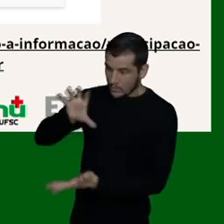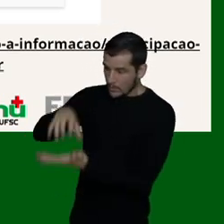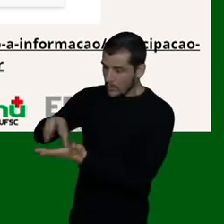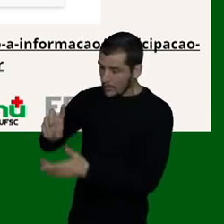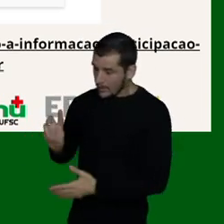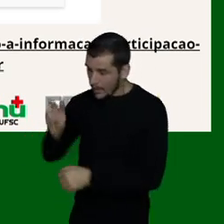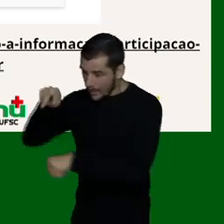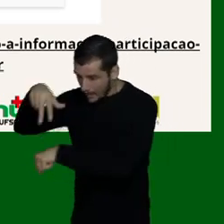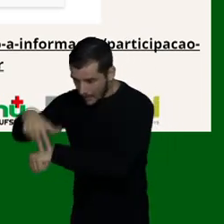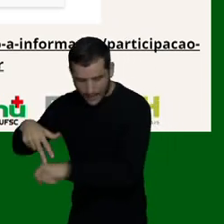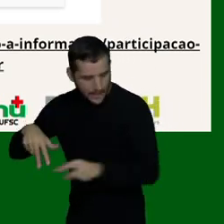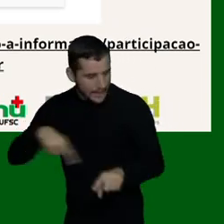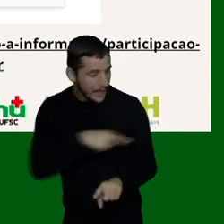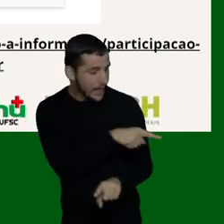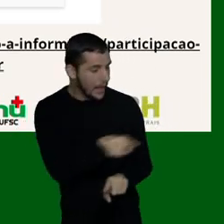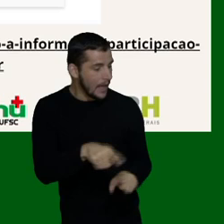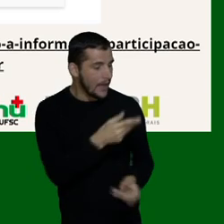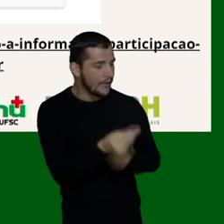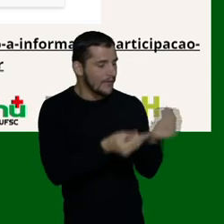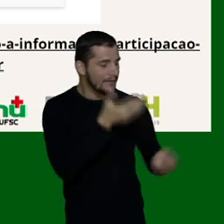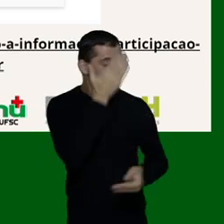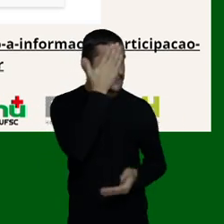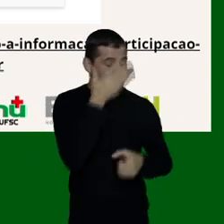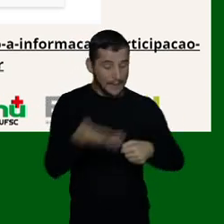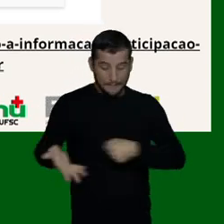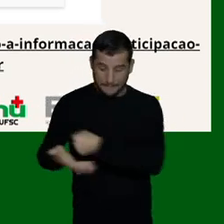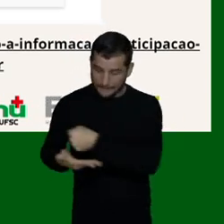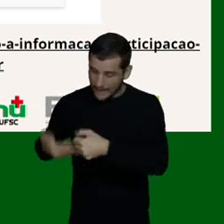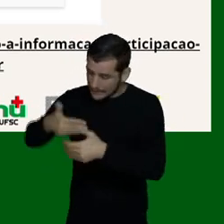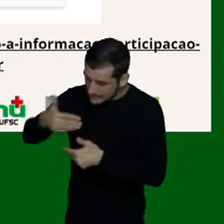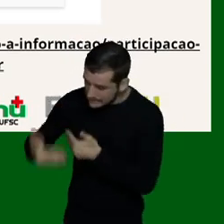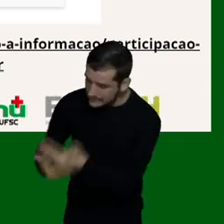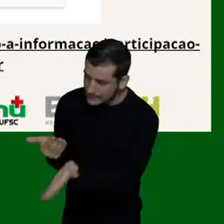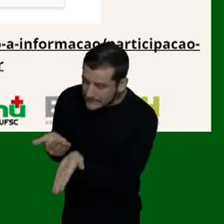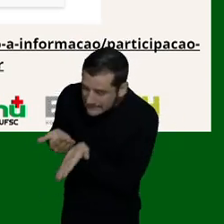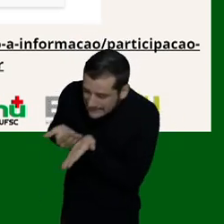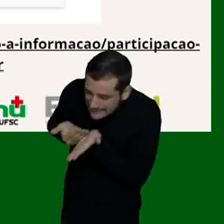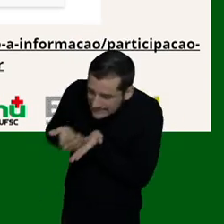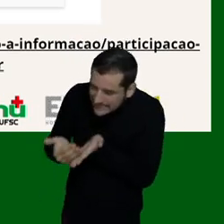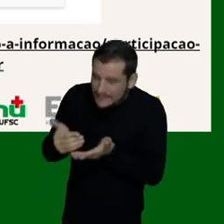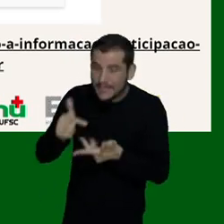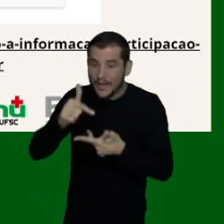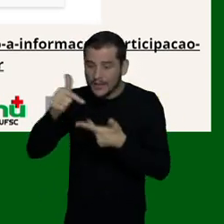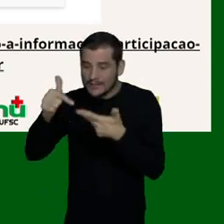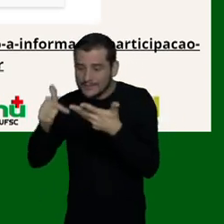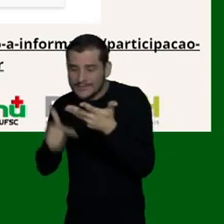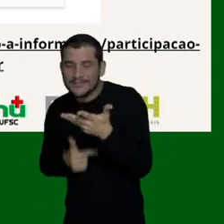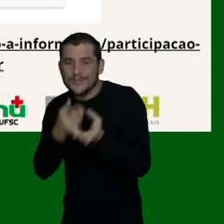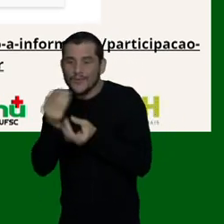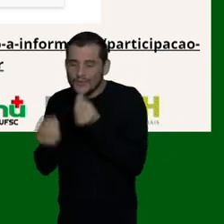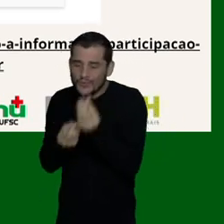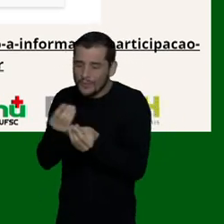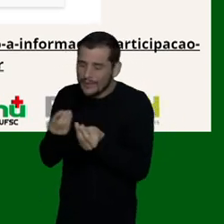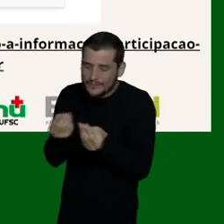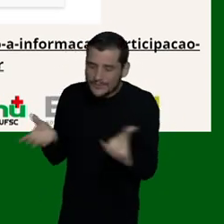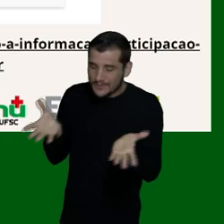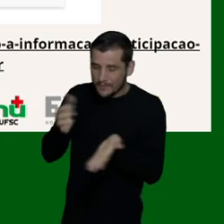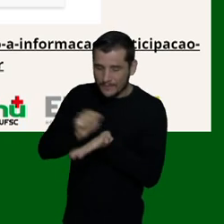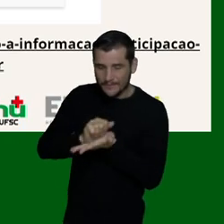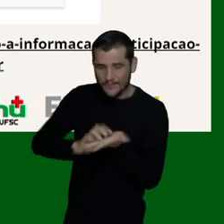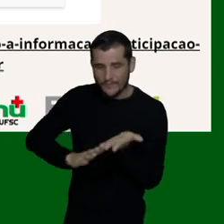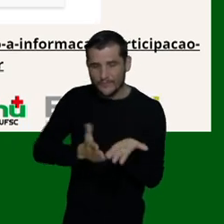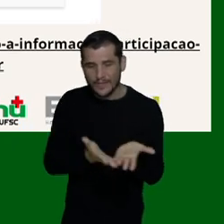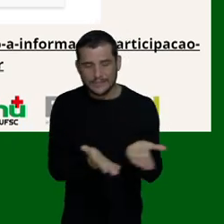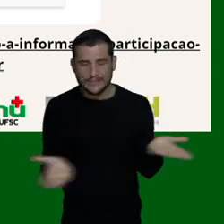tem uma noção básica dos procedimentos iniciais para poder fazer a execução das atividades enquanto equipe